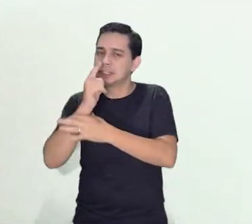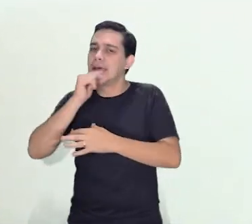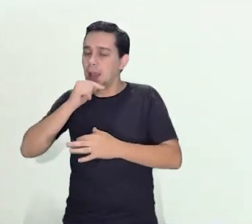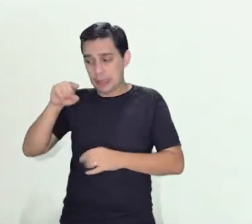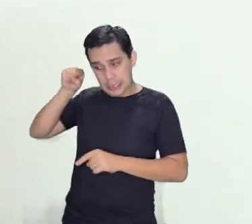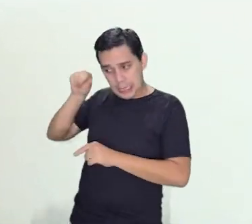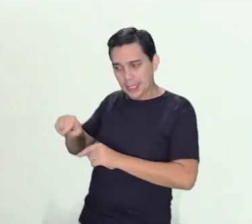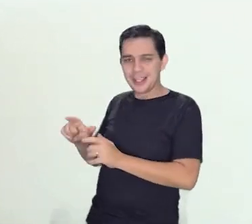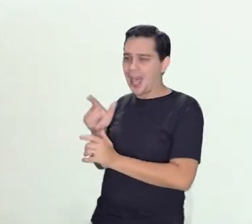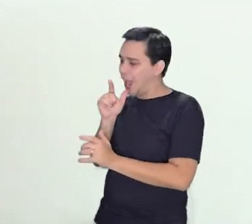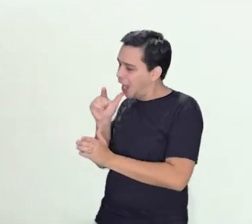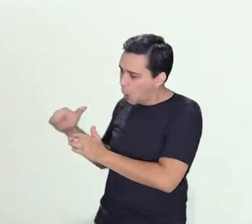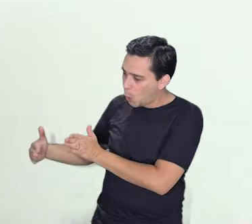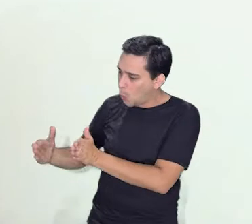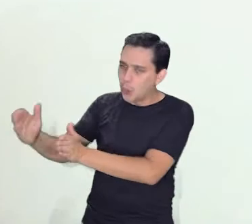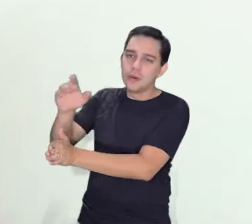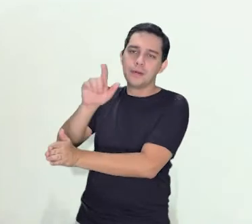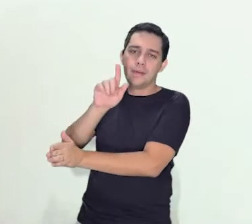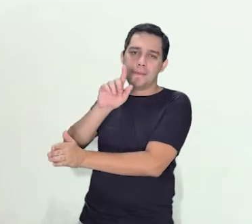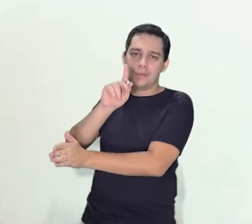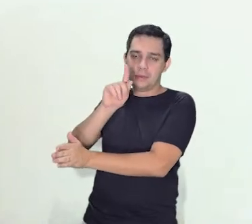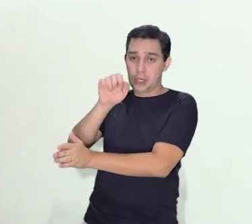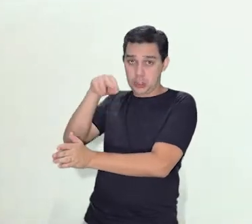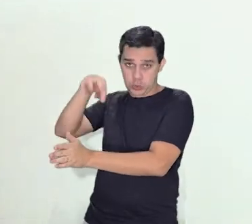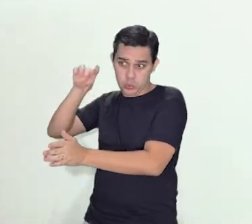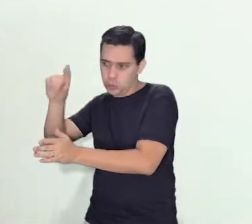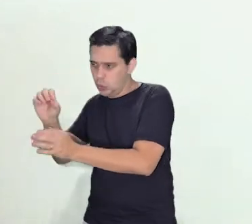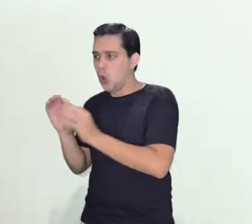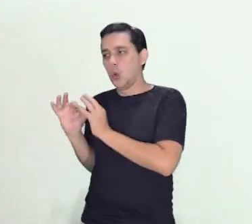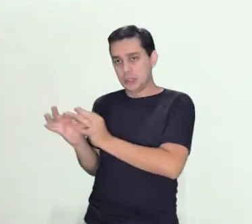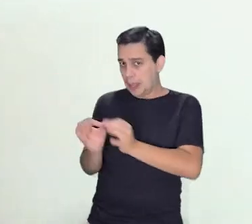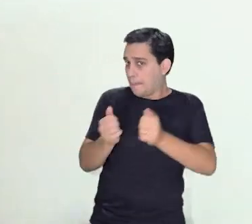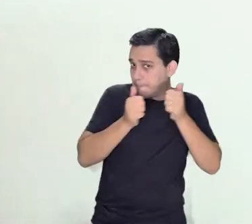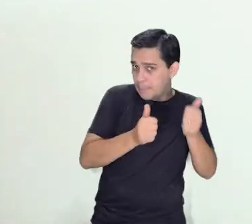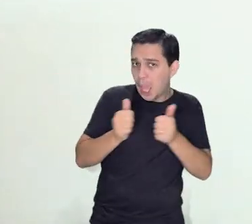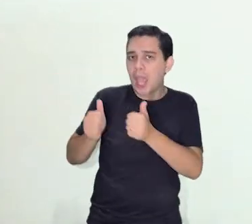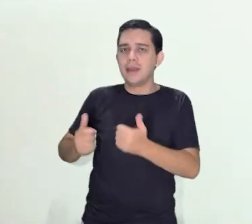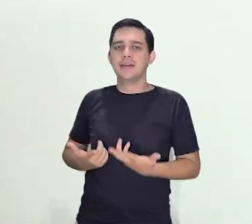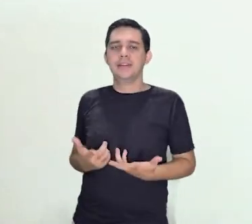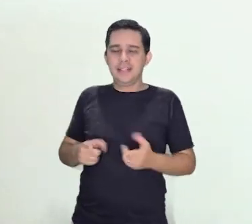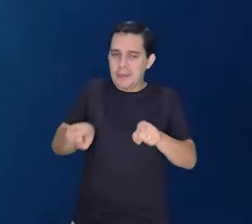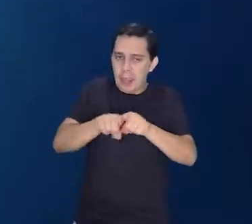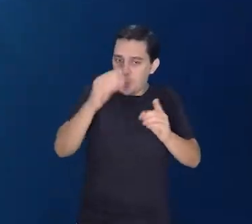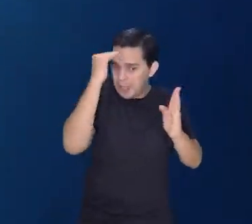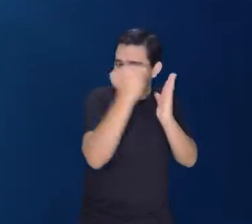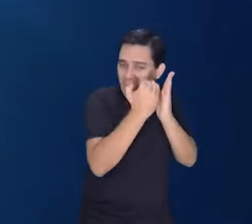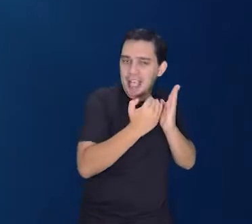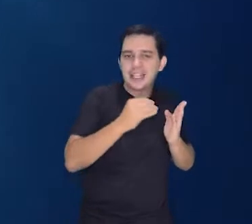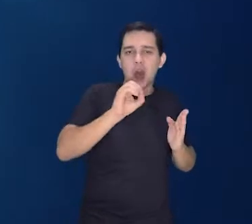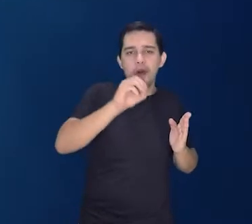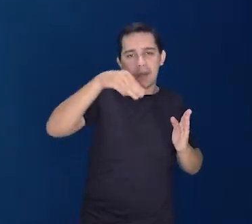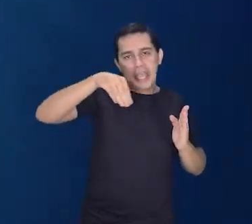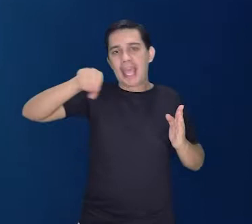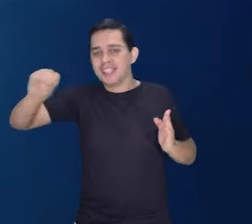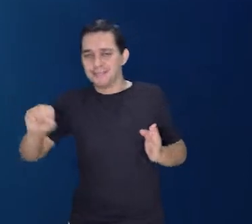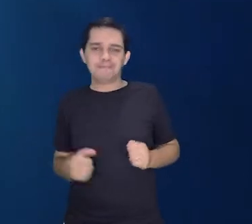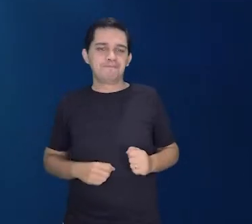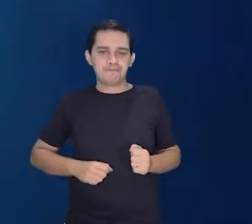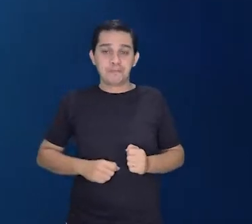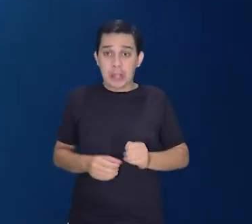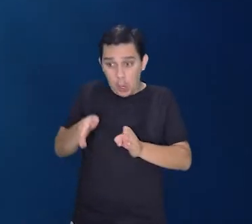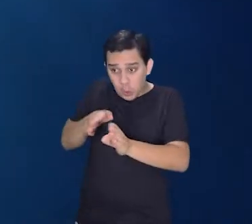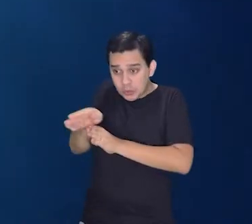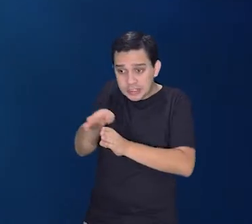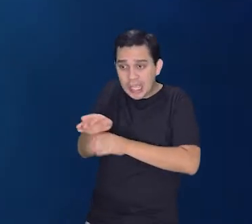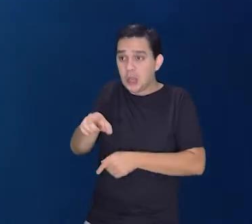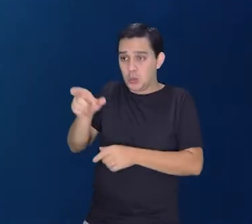apresentado, elaborado no menor tempo possível e com a metodologia recomendada pela Organização Mundial de Saúde. A recomendação já foi acatada pelo